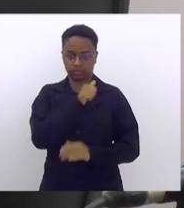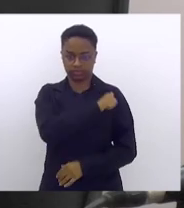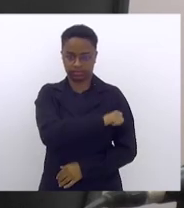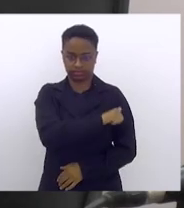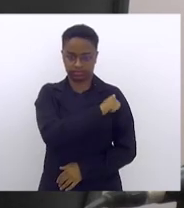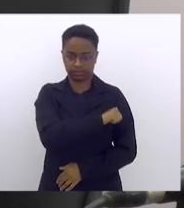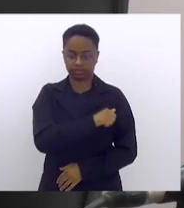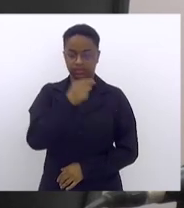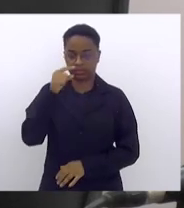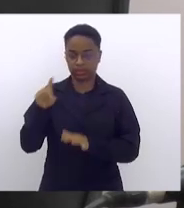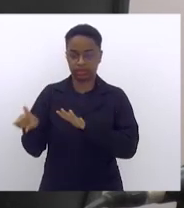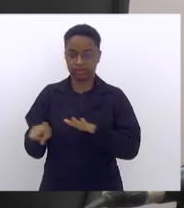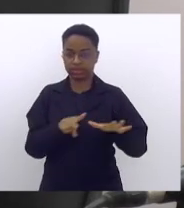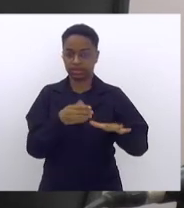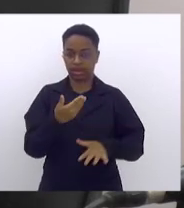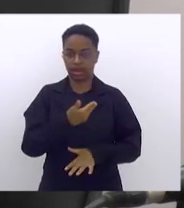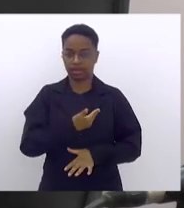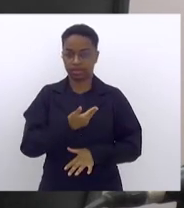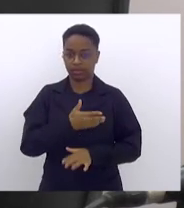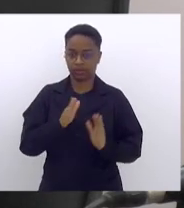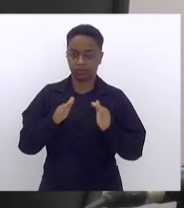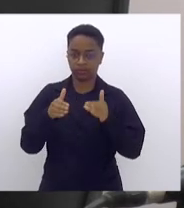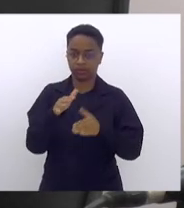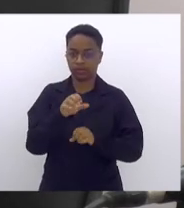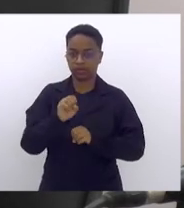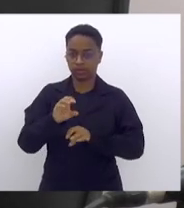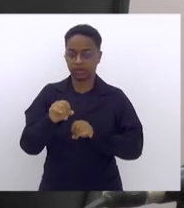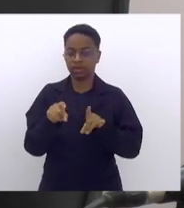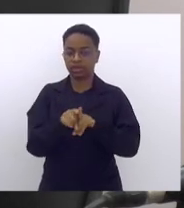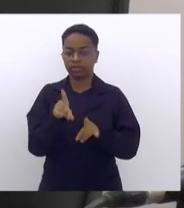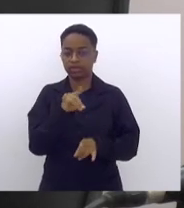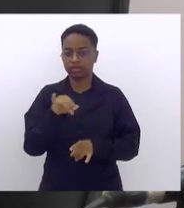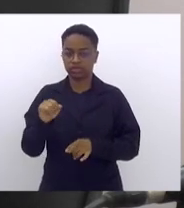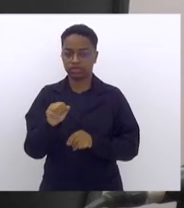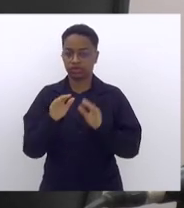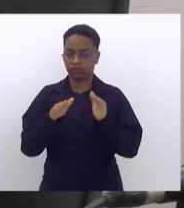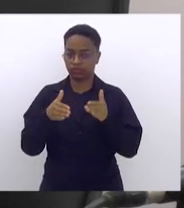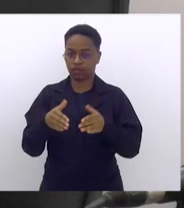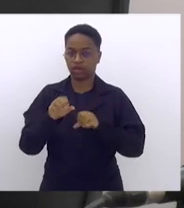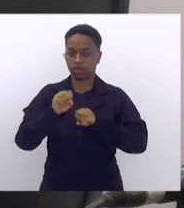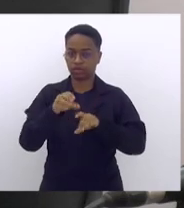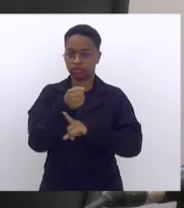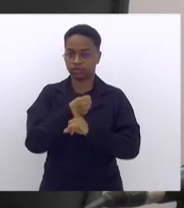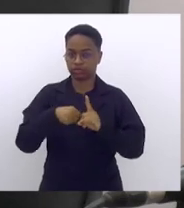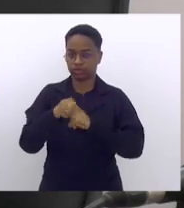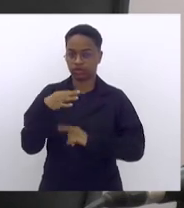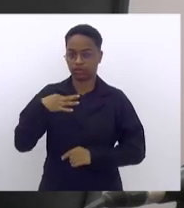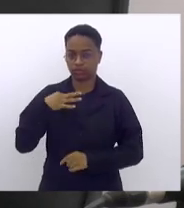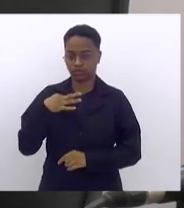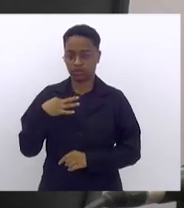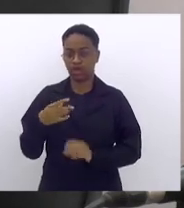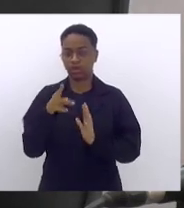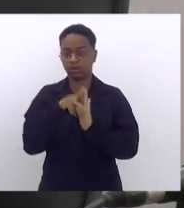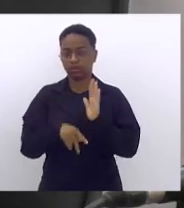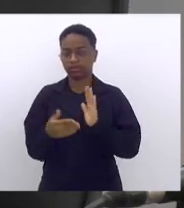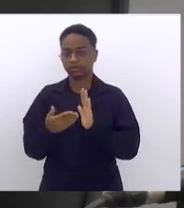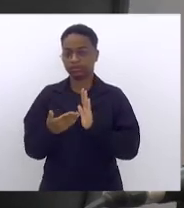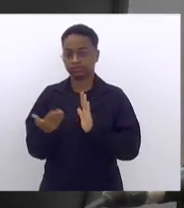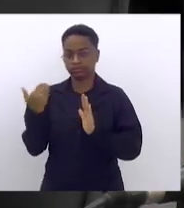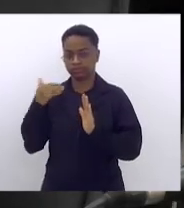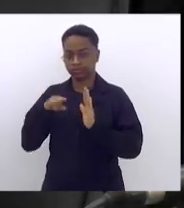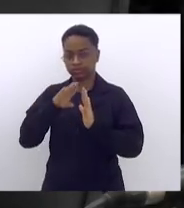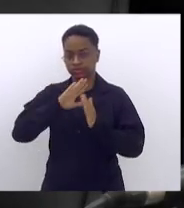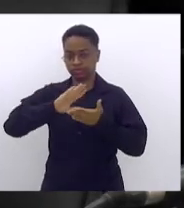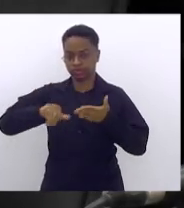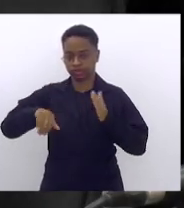Rio de Janeiro a Semana do Amigo da Educação e o Dia do Educador Social Voluntário. O projeto tinha saído de pauta